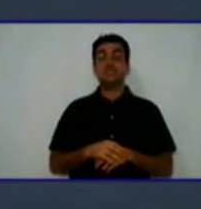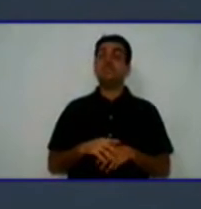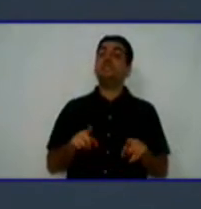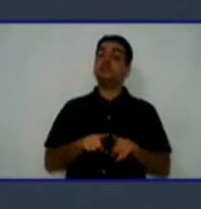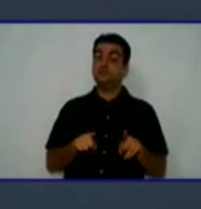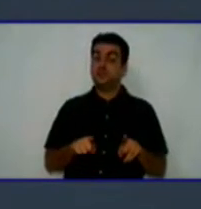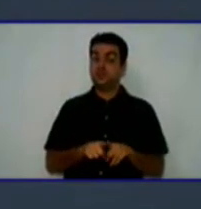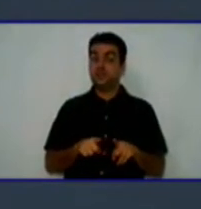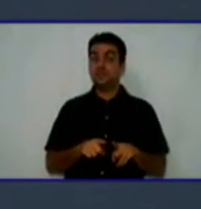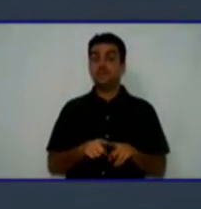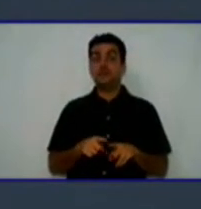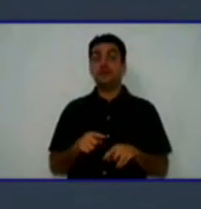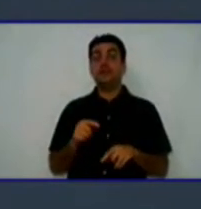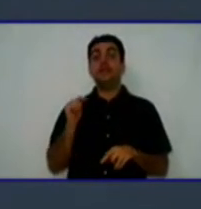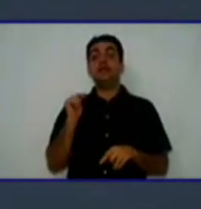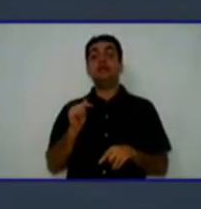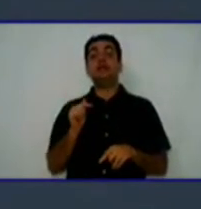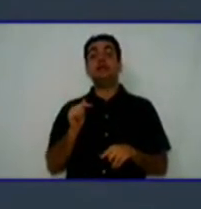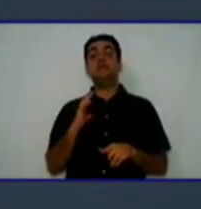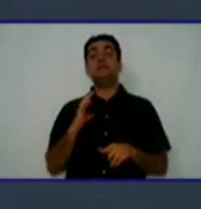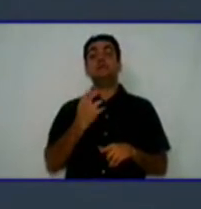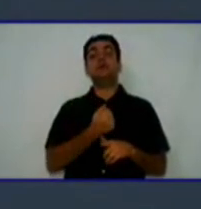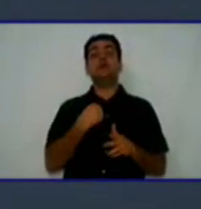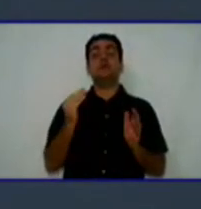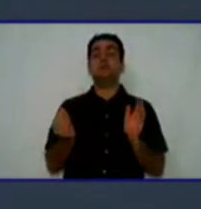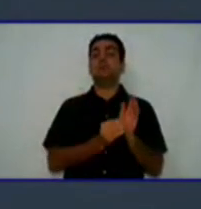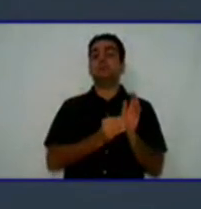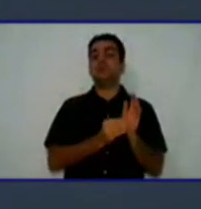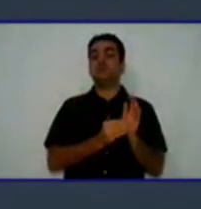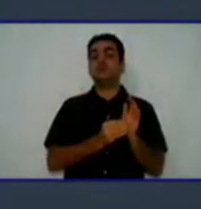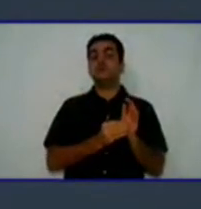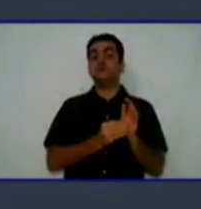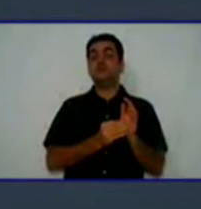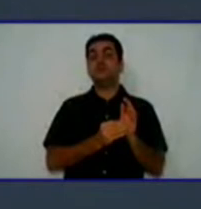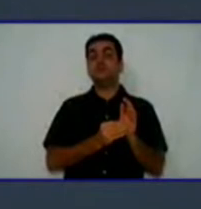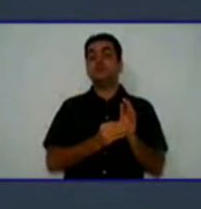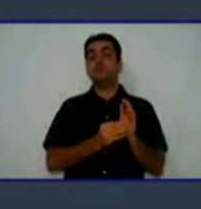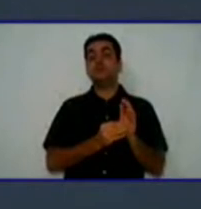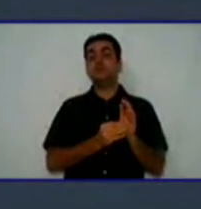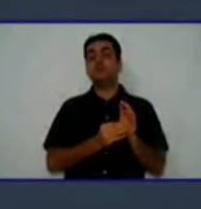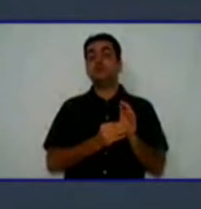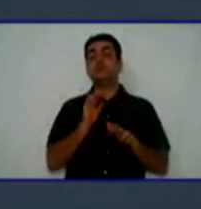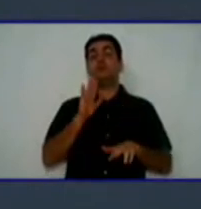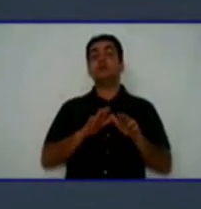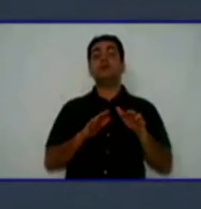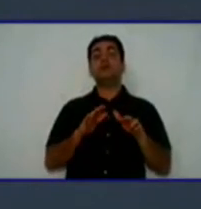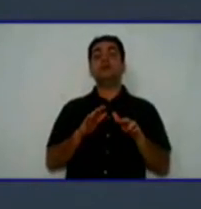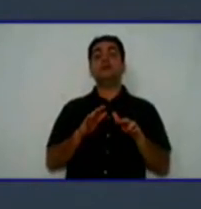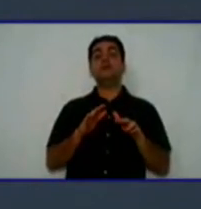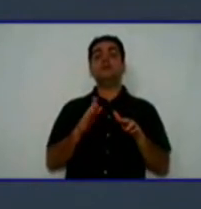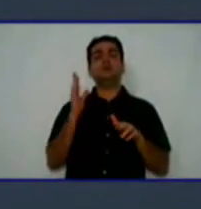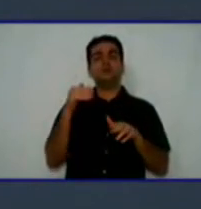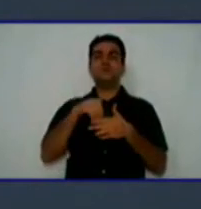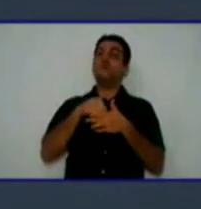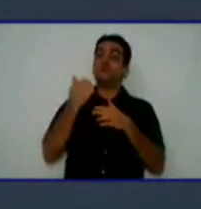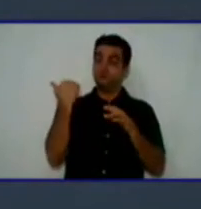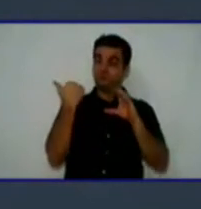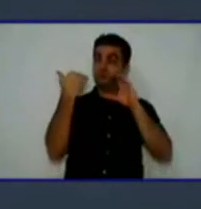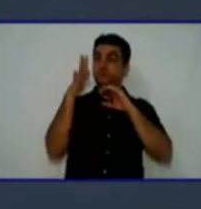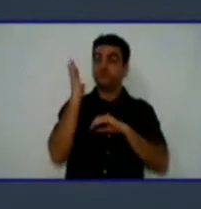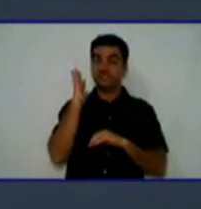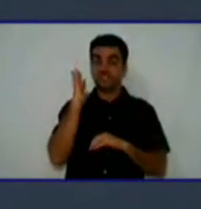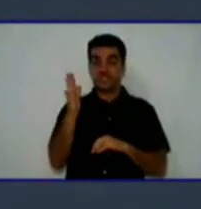também, pelo registro que tenho, na oportunidade eu havia lançado o voto